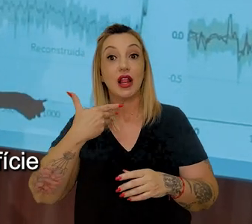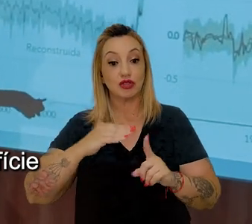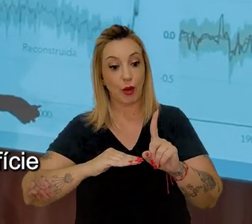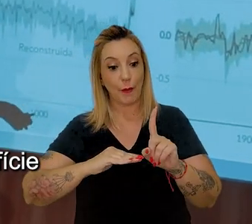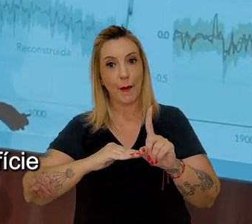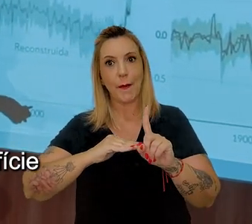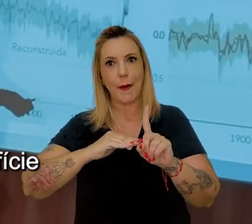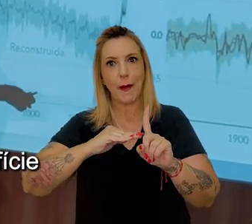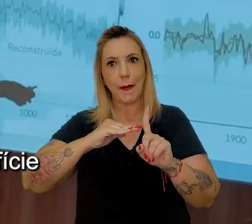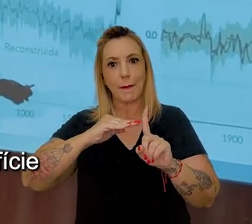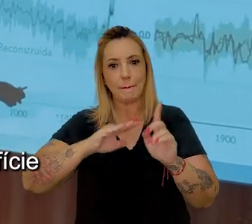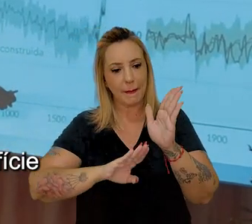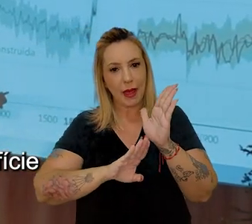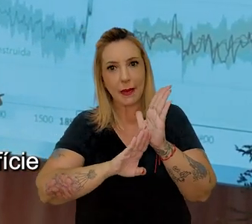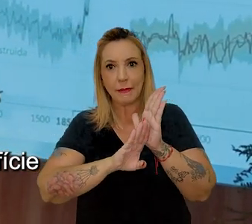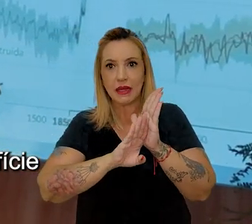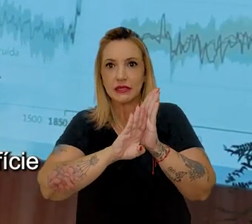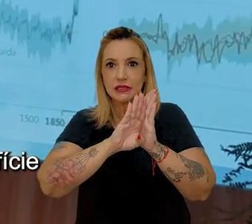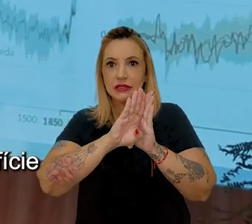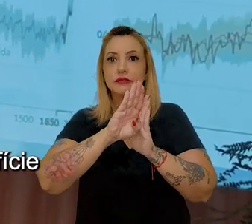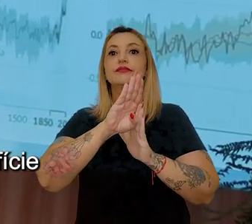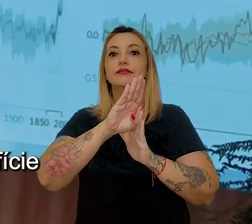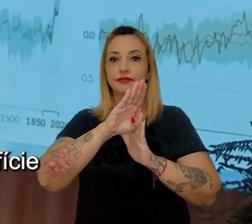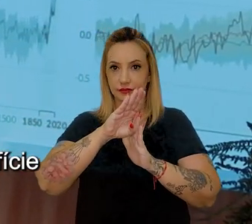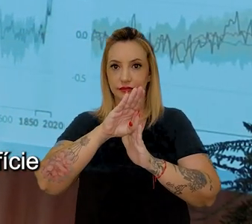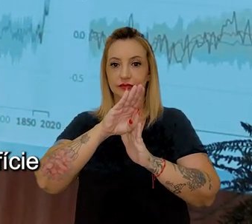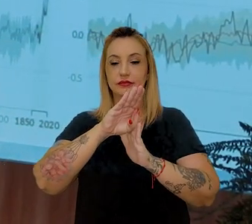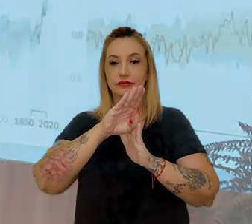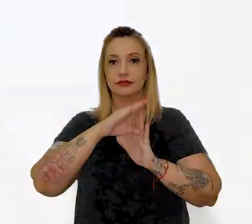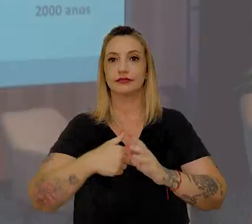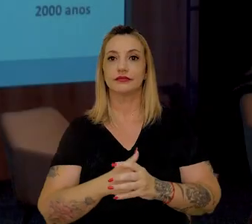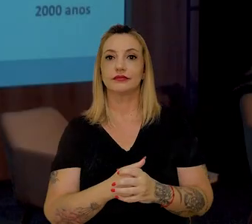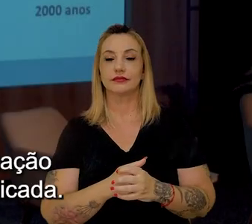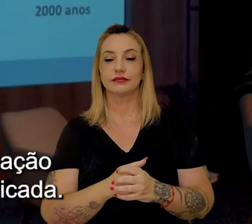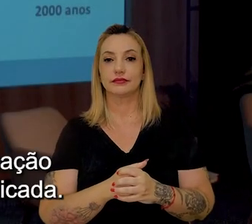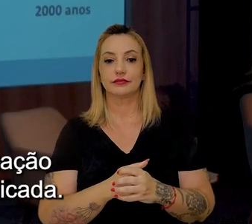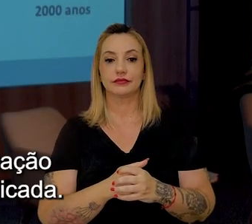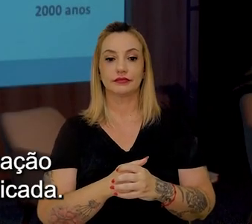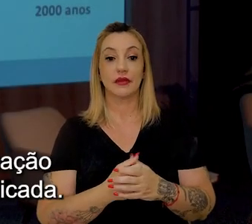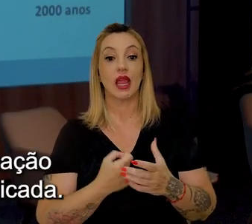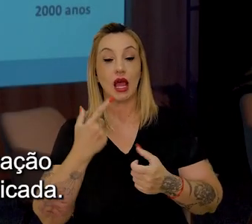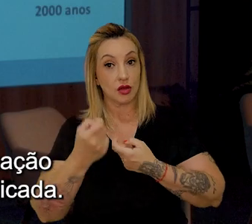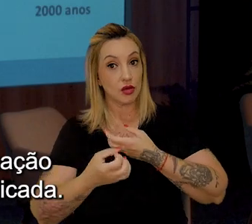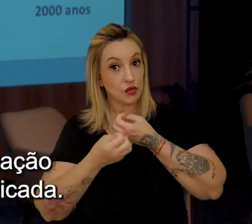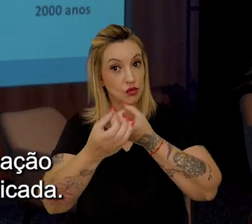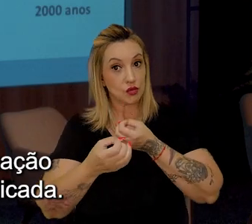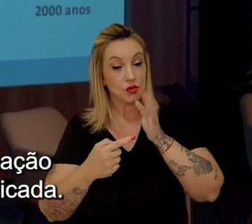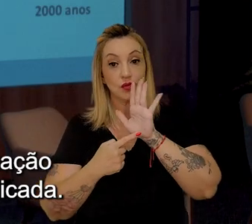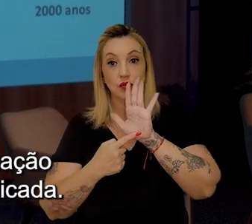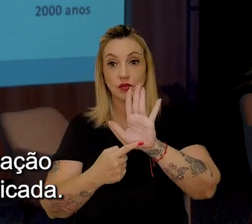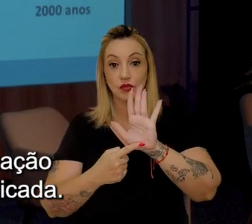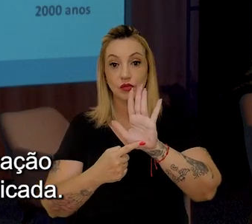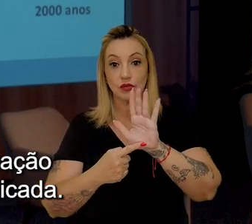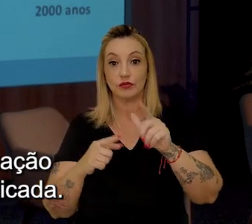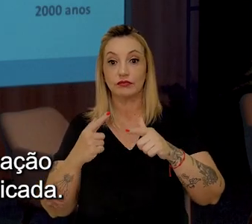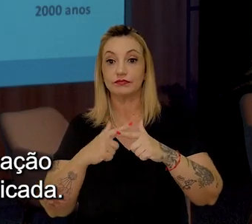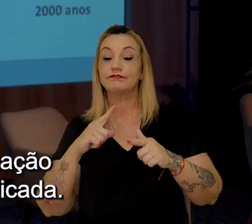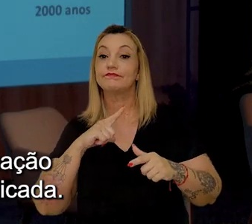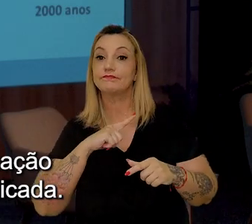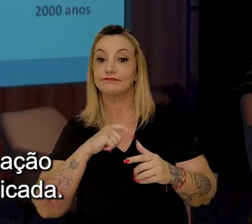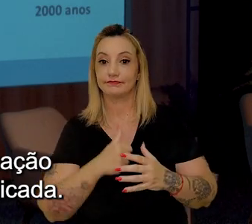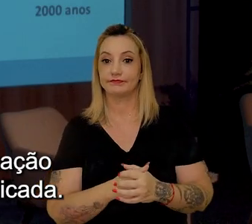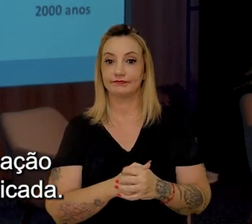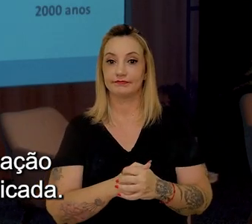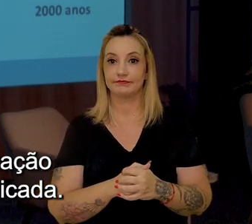essa temperatura de superfície aqui eh está aumentando alguns dados que mostram que a situação em que nos encontramos